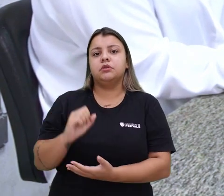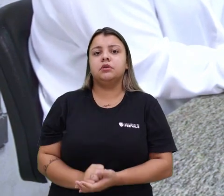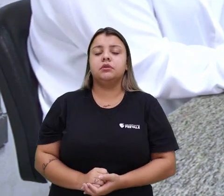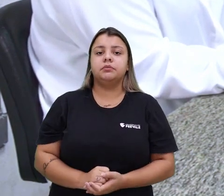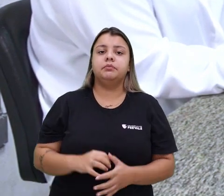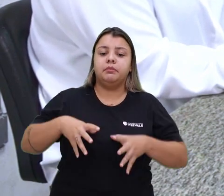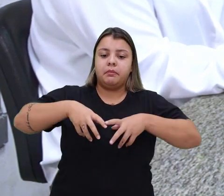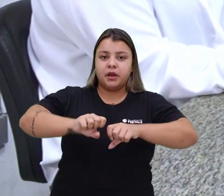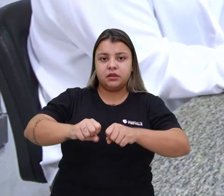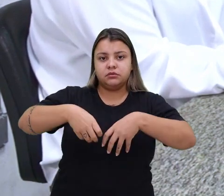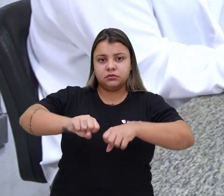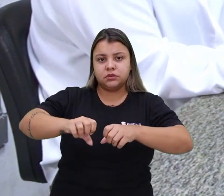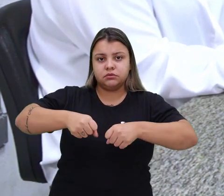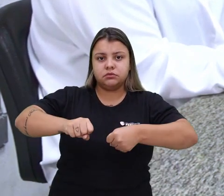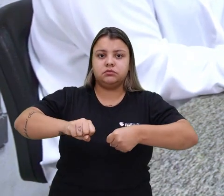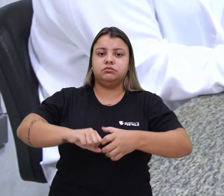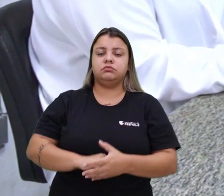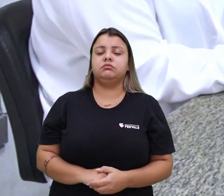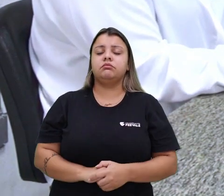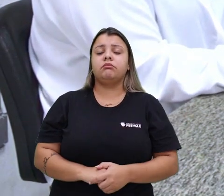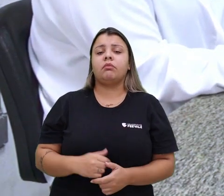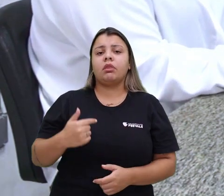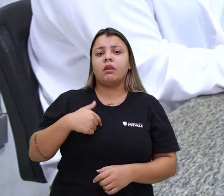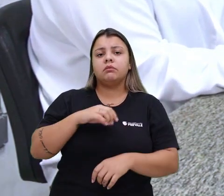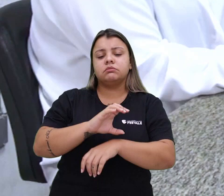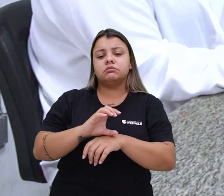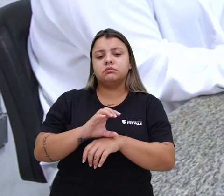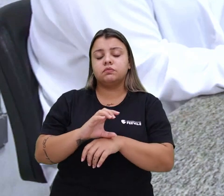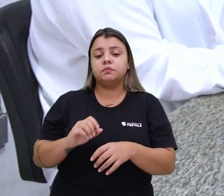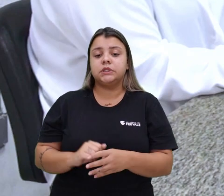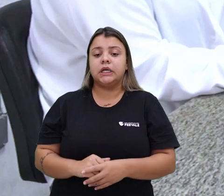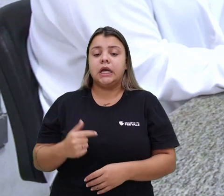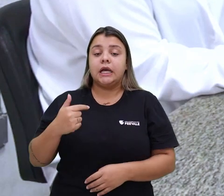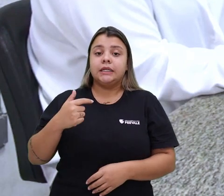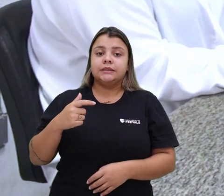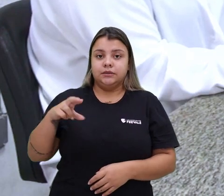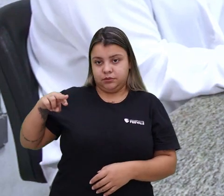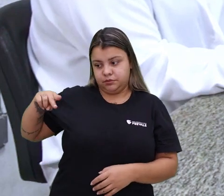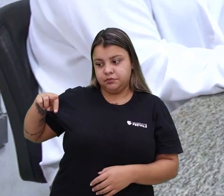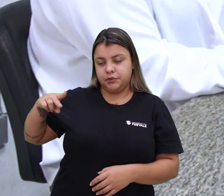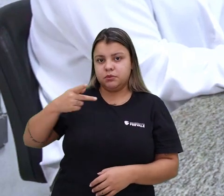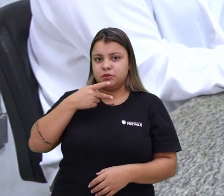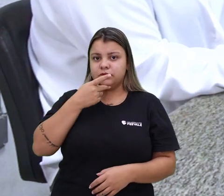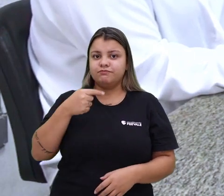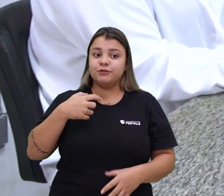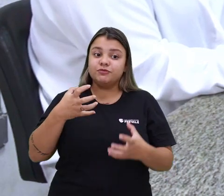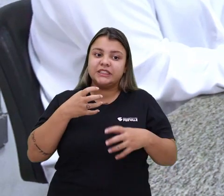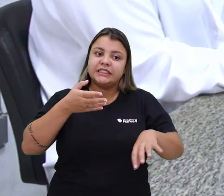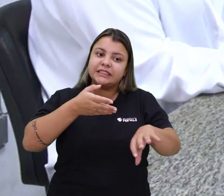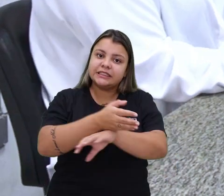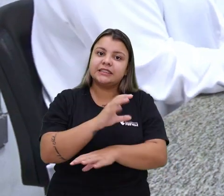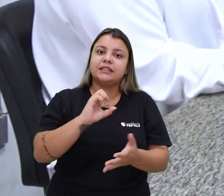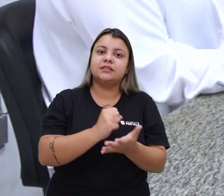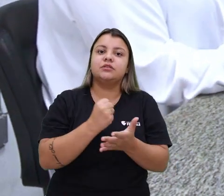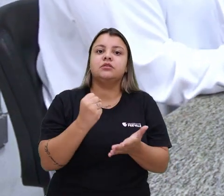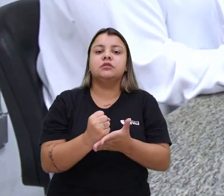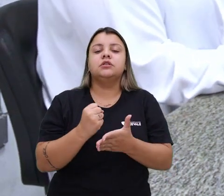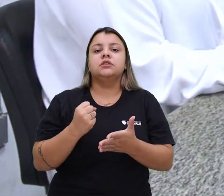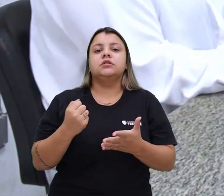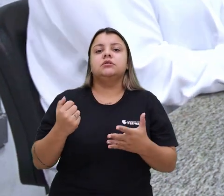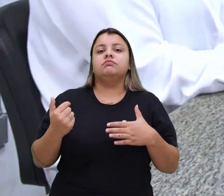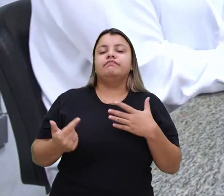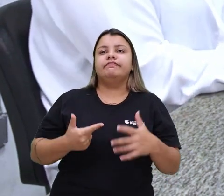confeitaria né E aí ela disse olha eu vou tentar entrar no concurso e